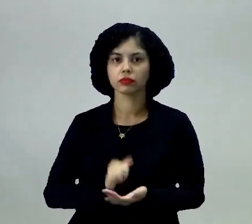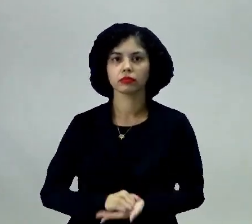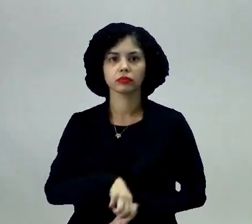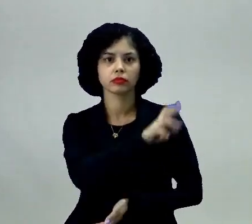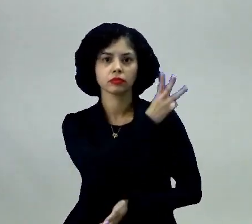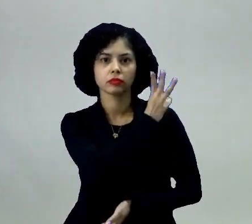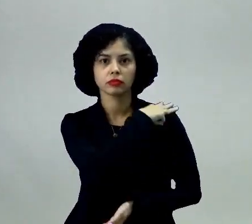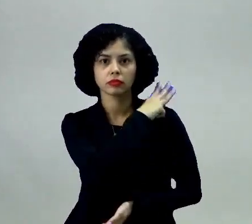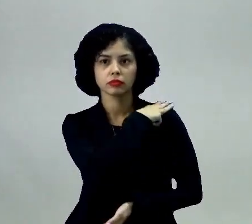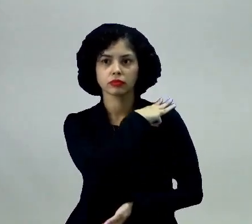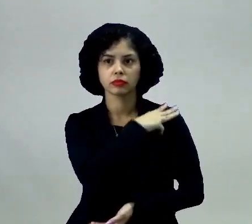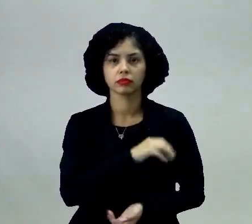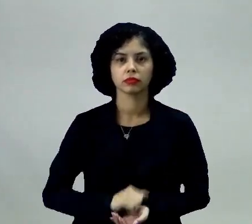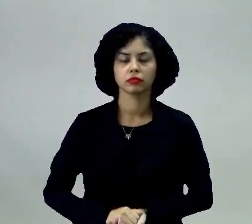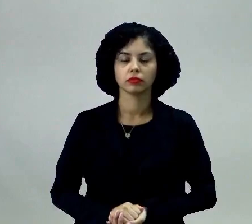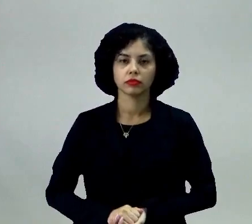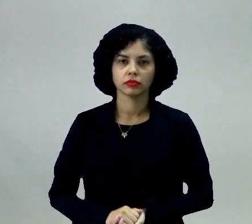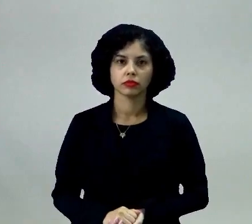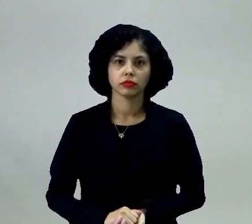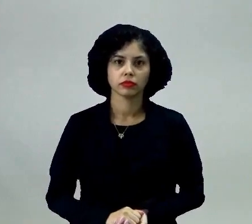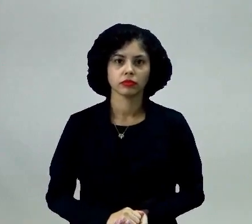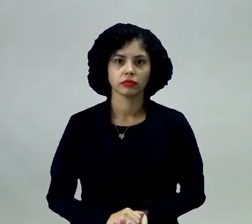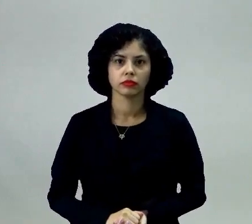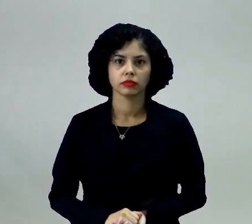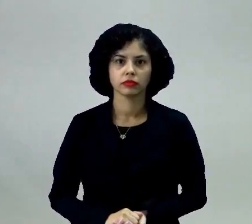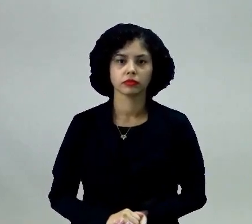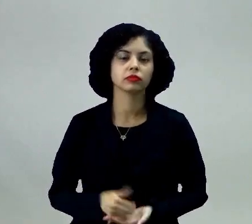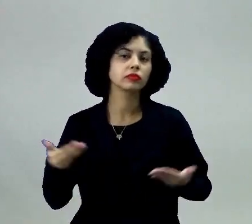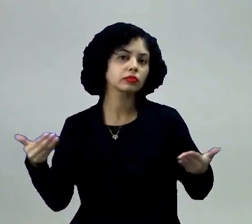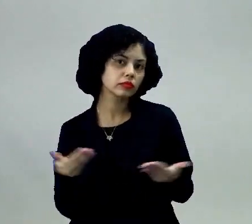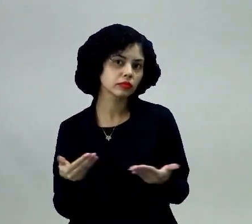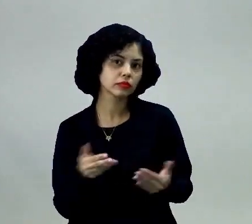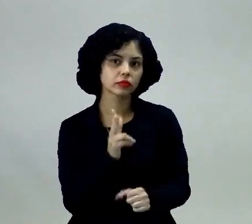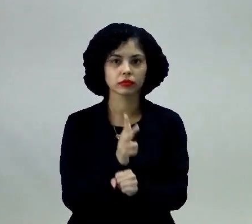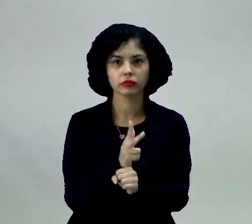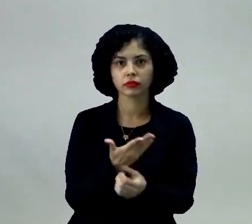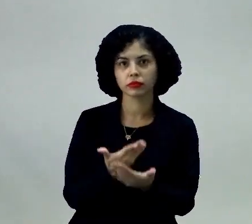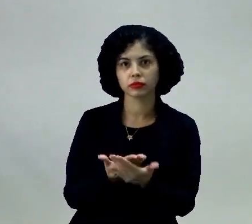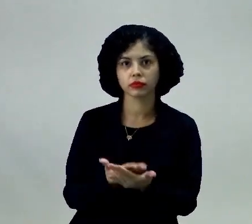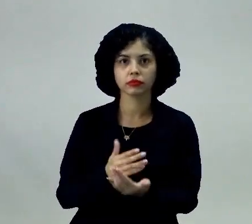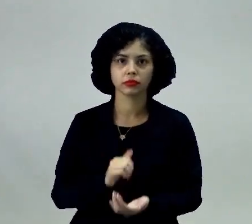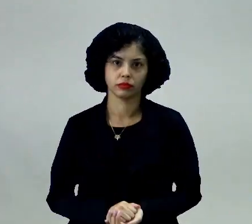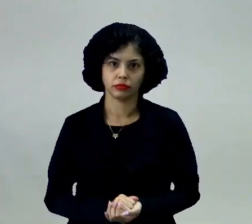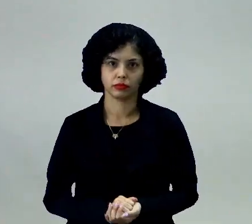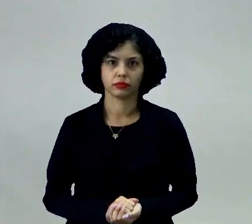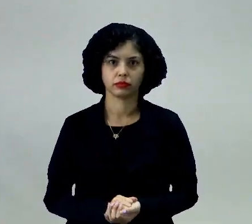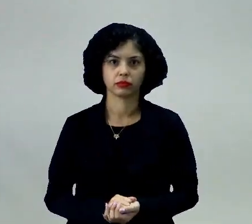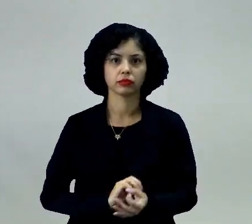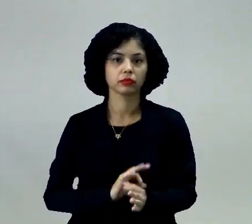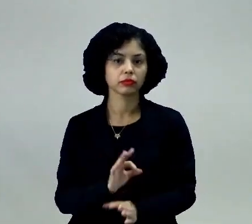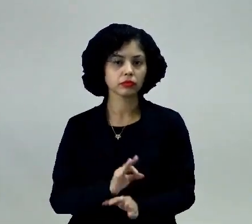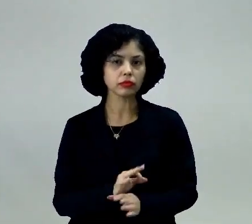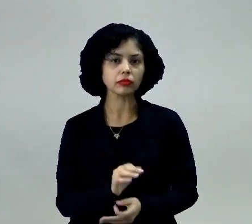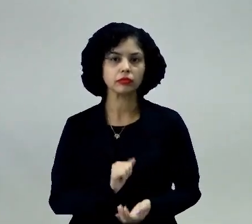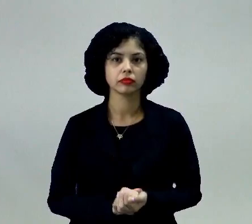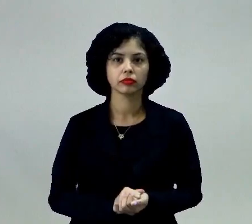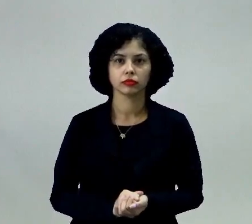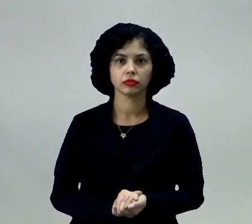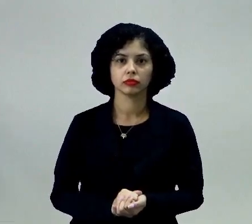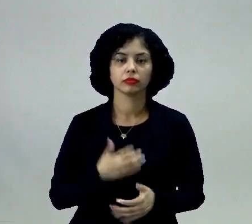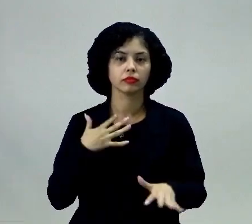na terceira série do ensino médio. E nesta videoaula, nós iremos tratar a respeito